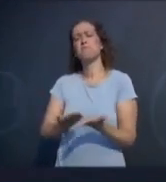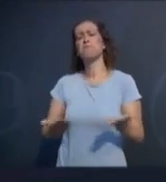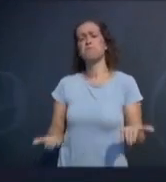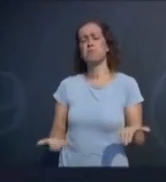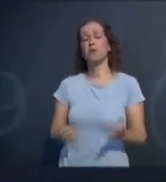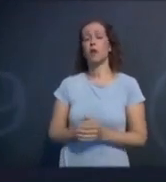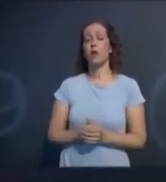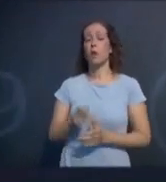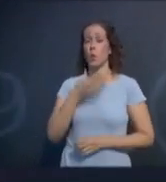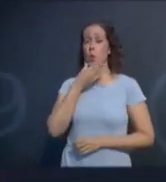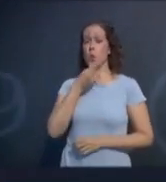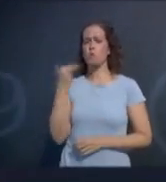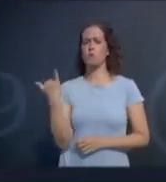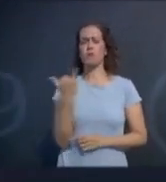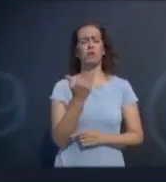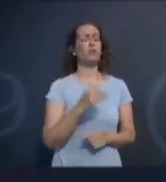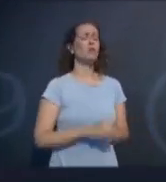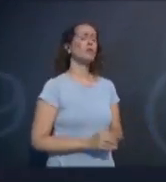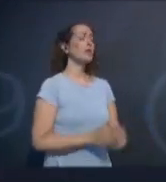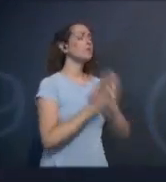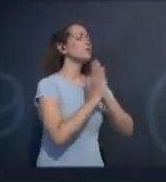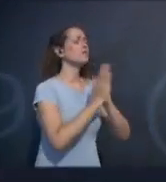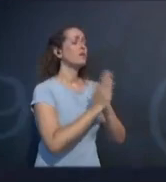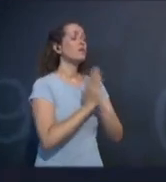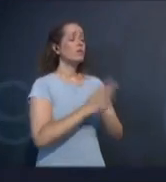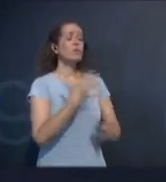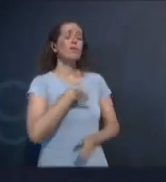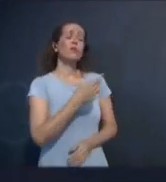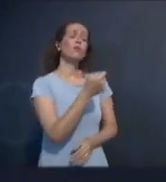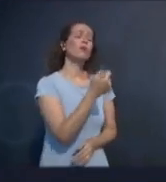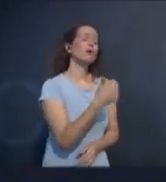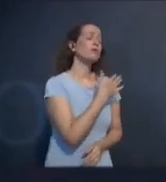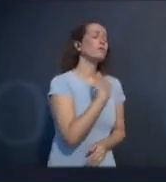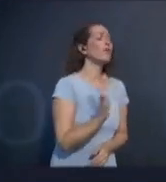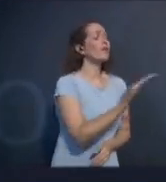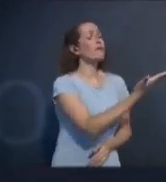Rogou-lhe o oficial, Senhor, desce antes que meu filho morra.